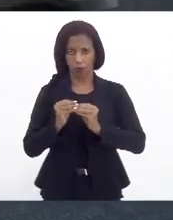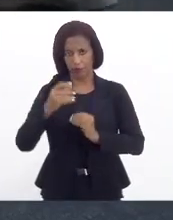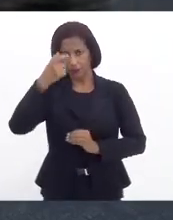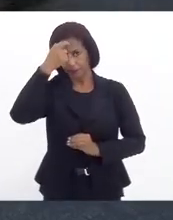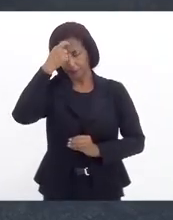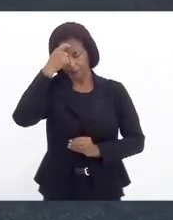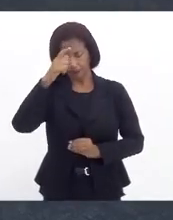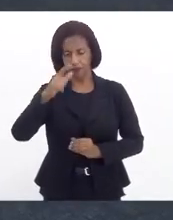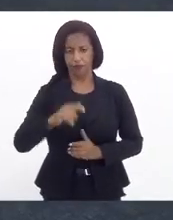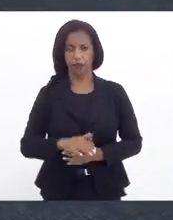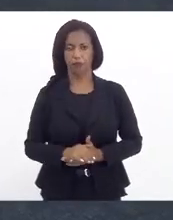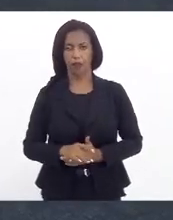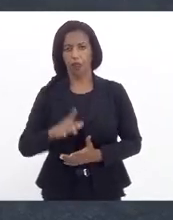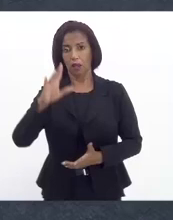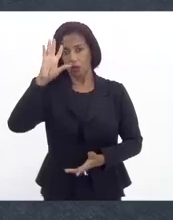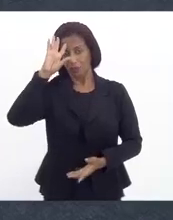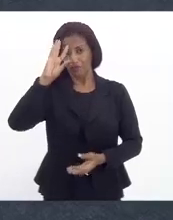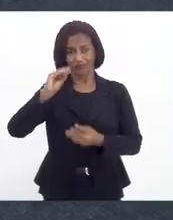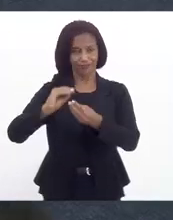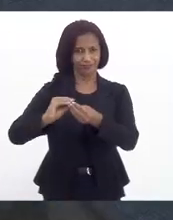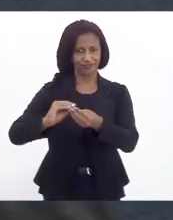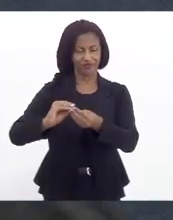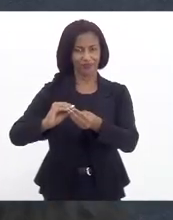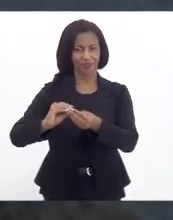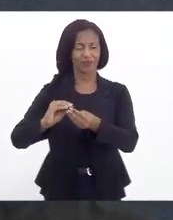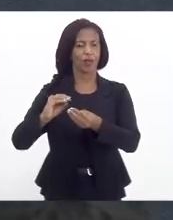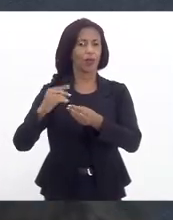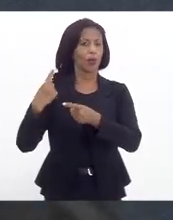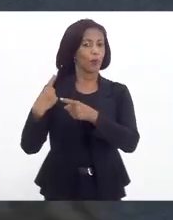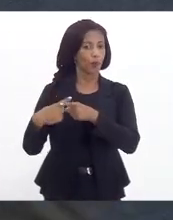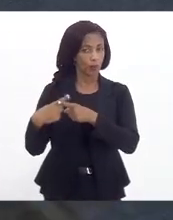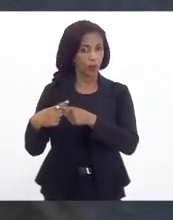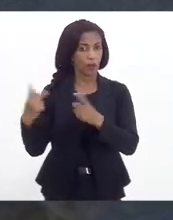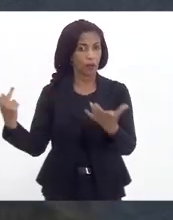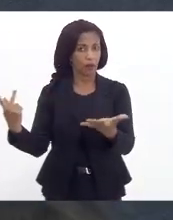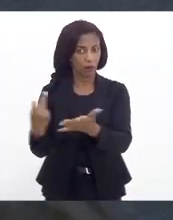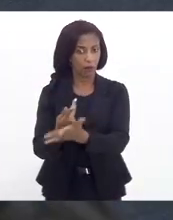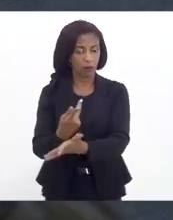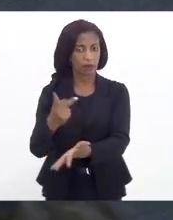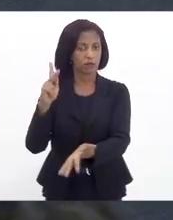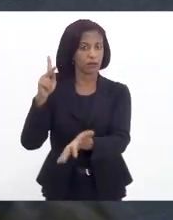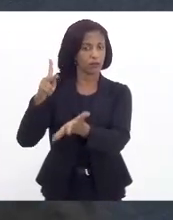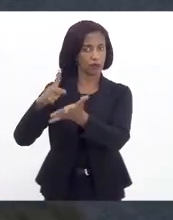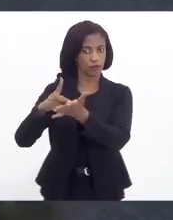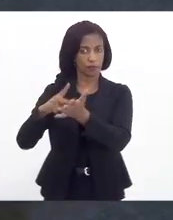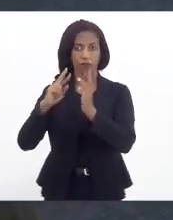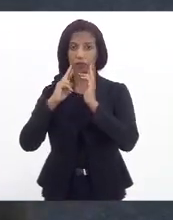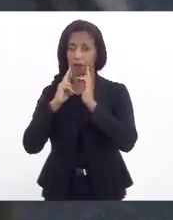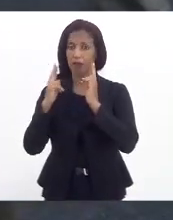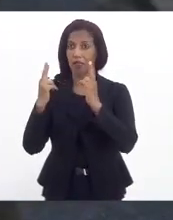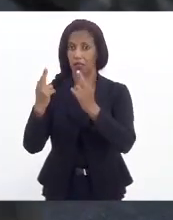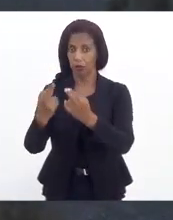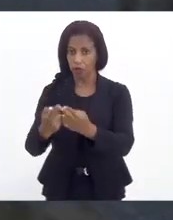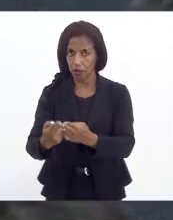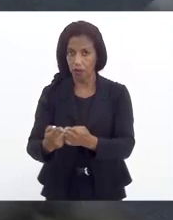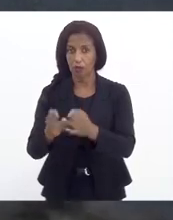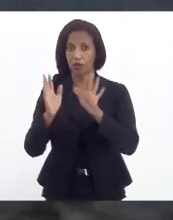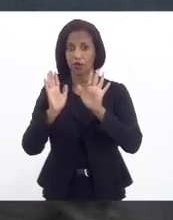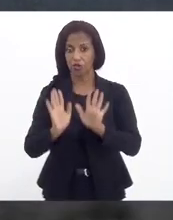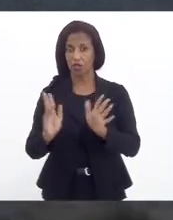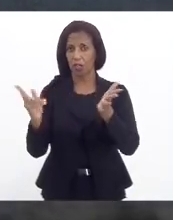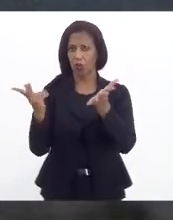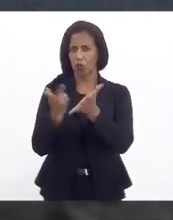raciocínio que nós estamos colocando, é porque teve, de fato, nas reuniões que nós fizemos, nas